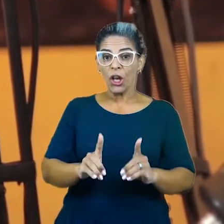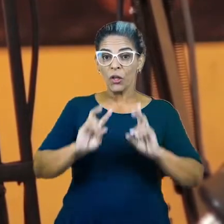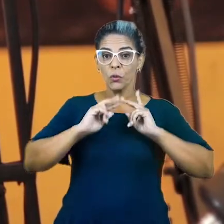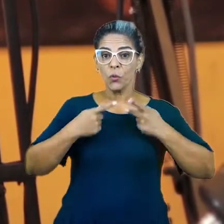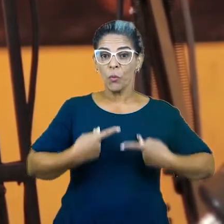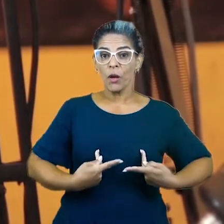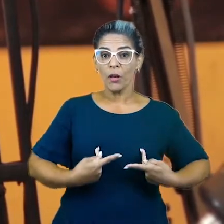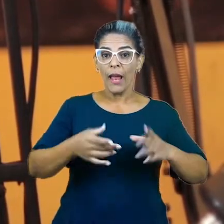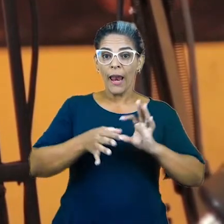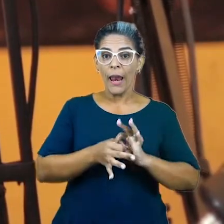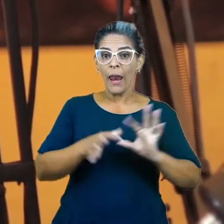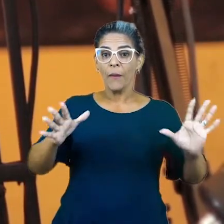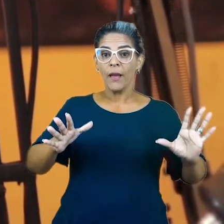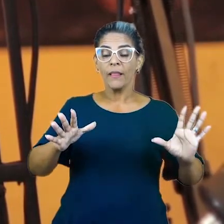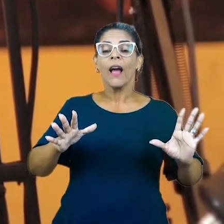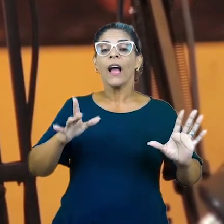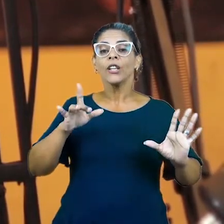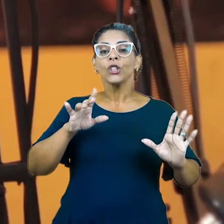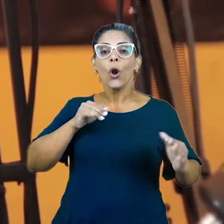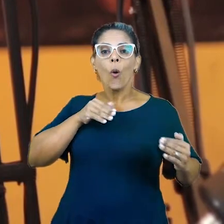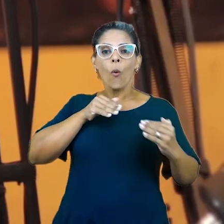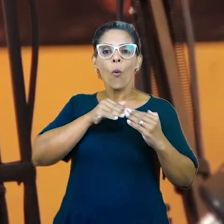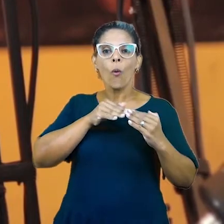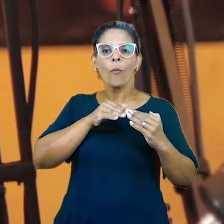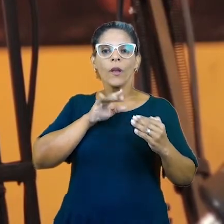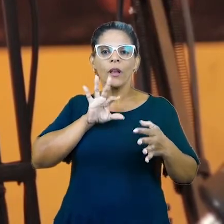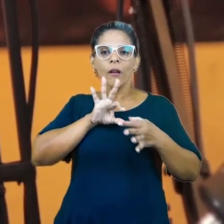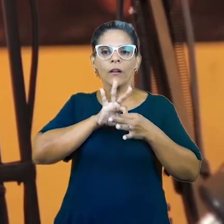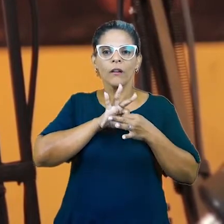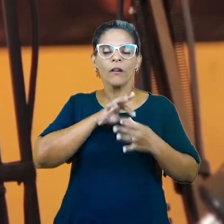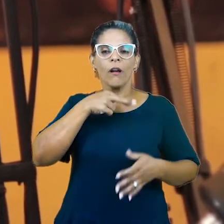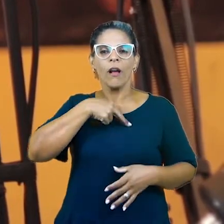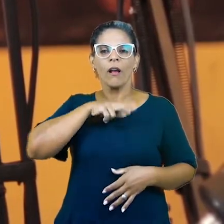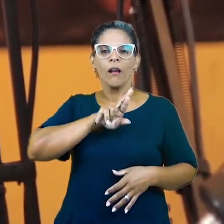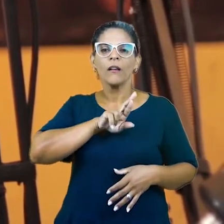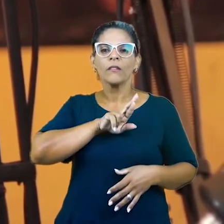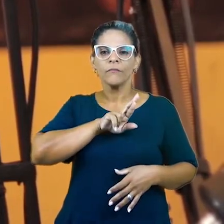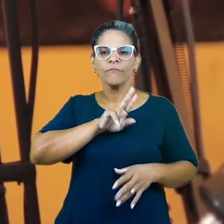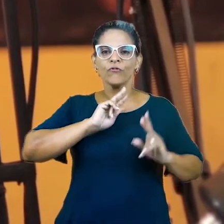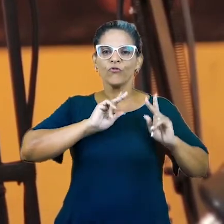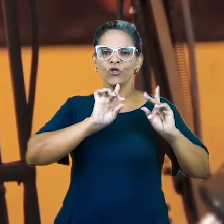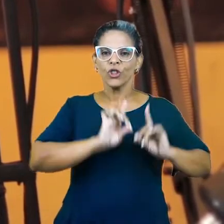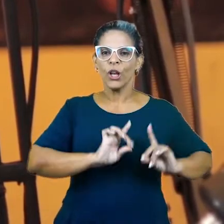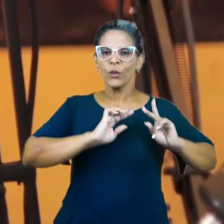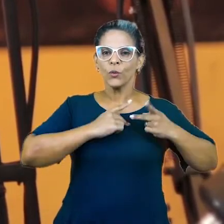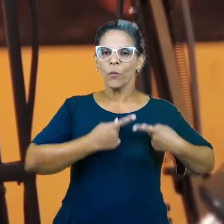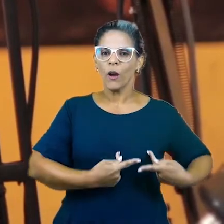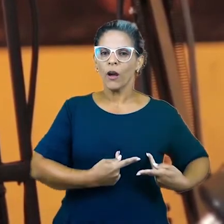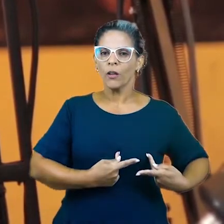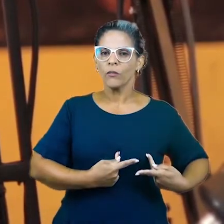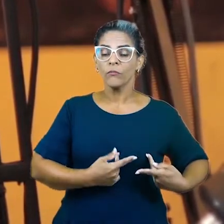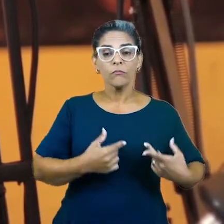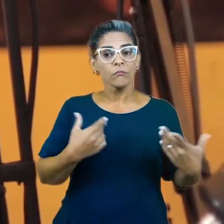humanos. A liberdade religiosa tem a ver com direitos humanos. Então, assim, eu estava